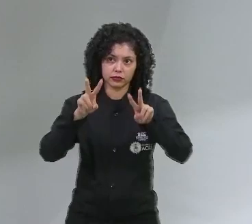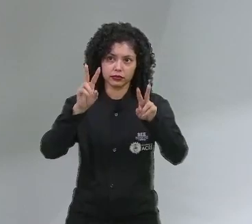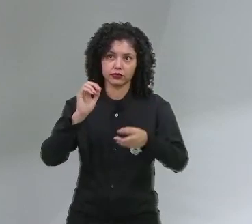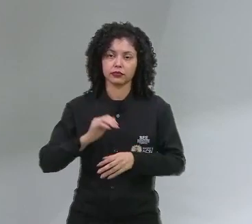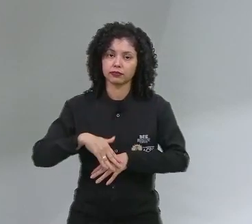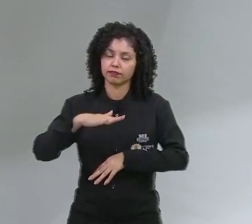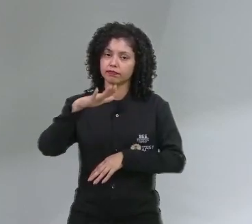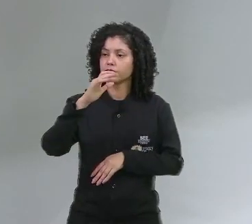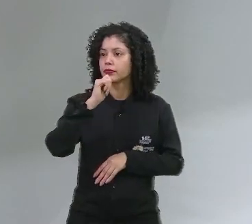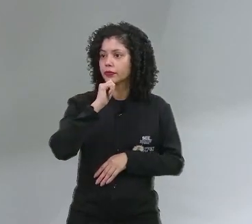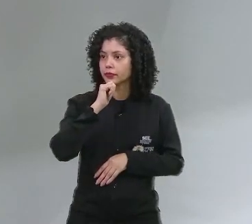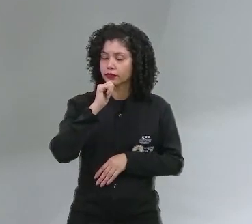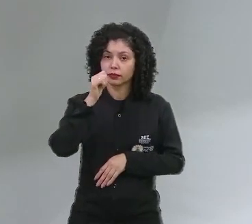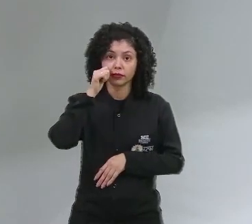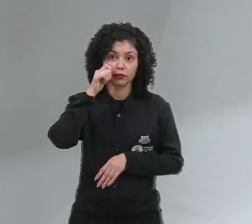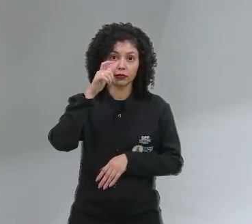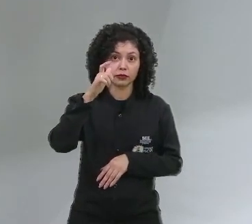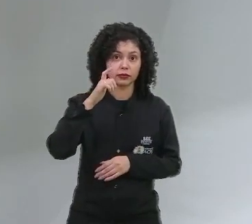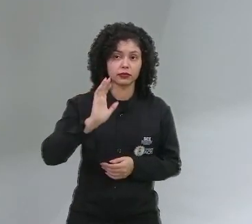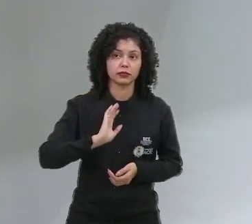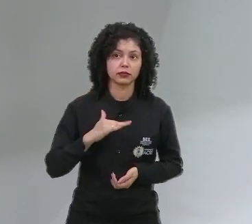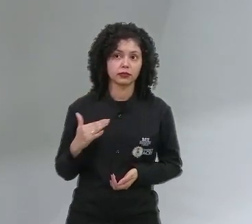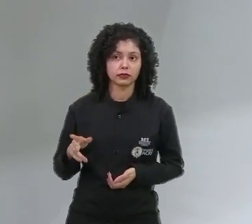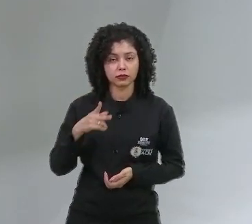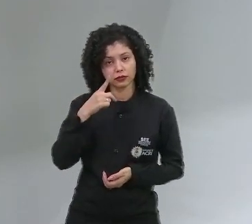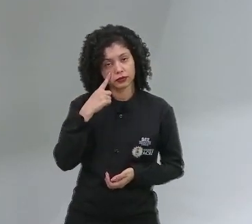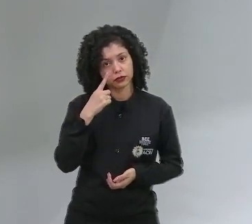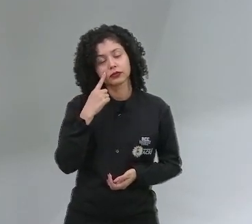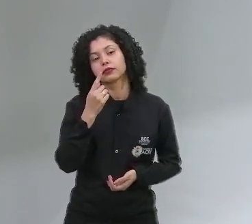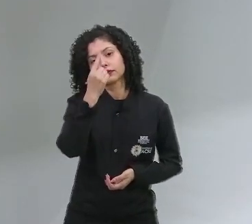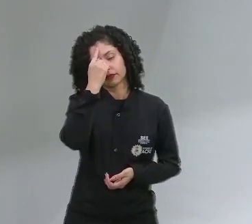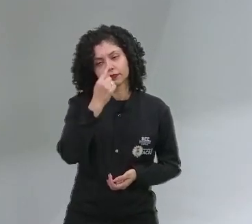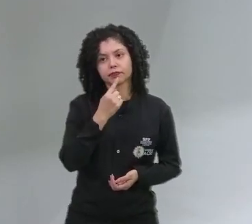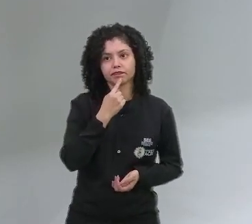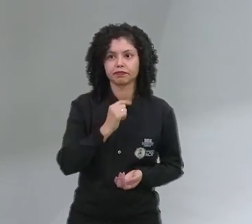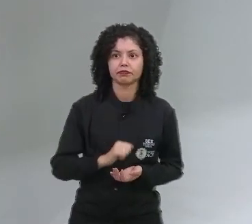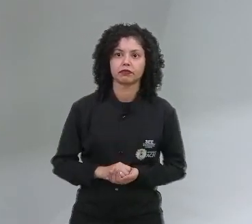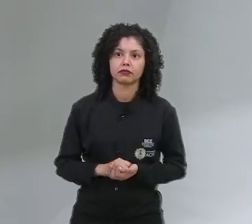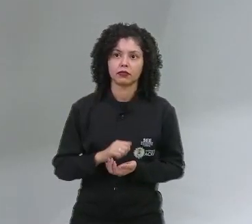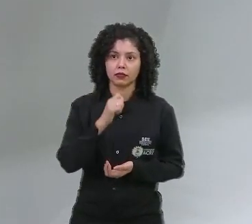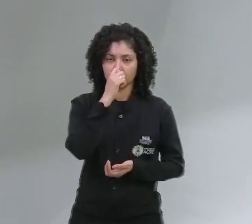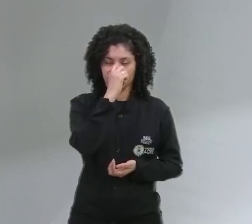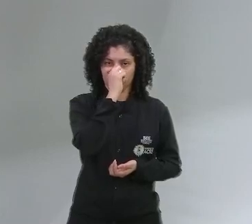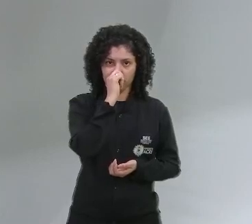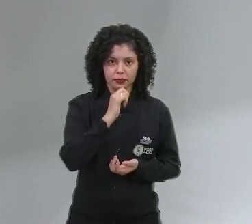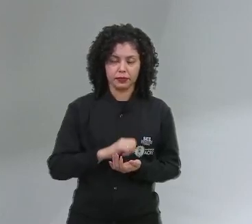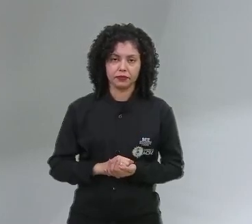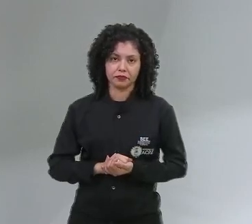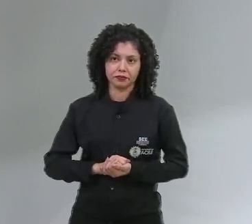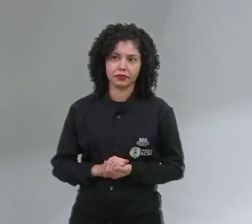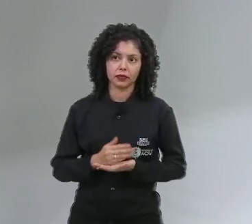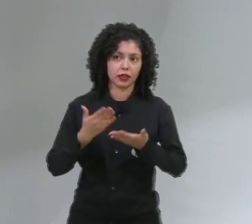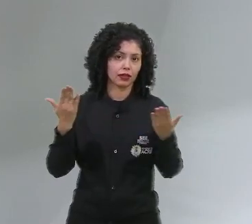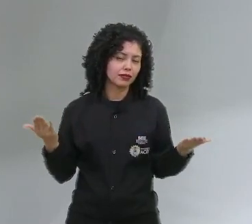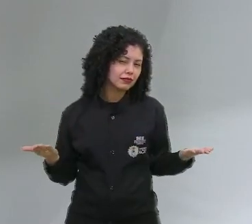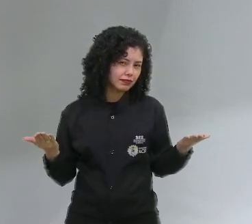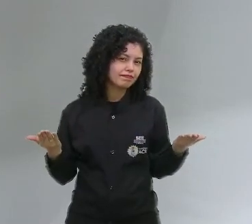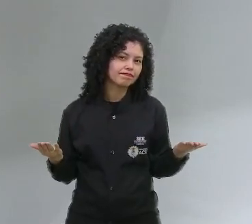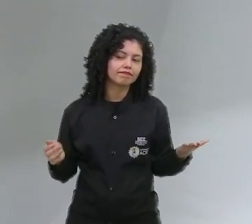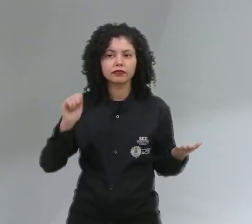que mais chama a atenção quando você olha para uma imagem, certo?